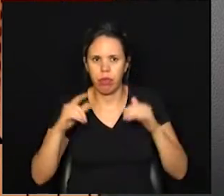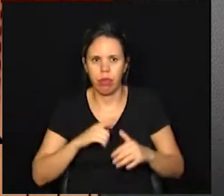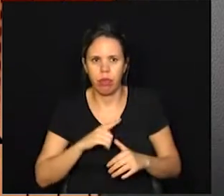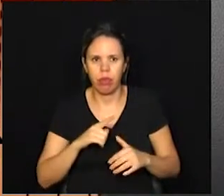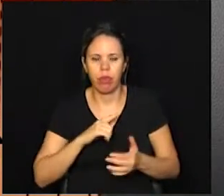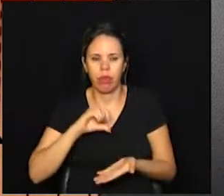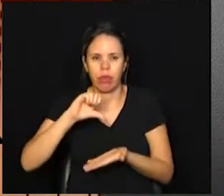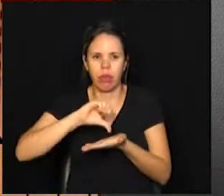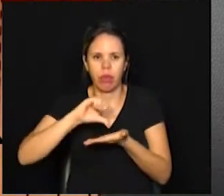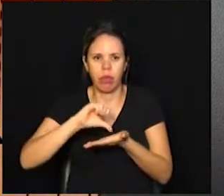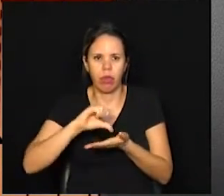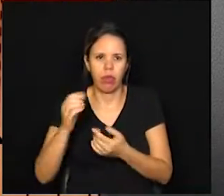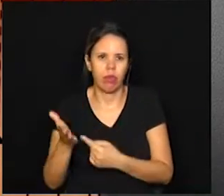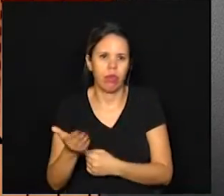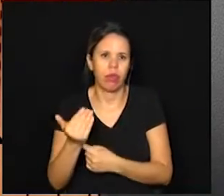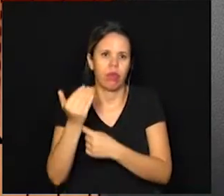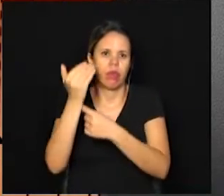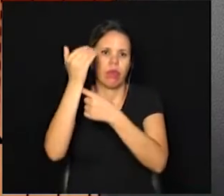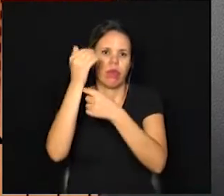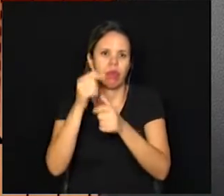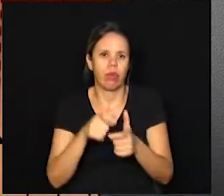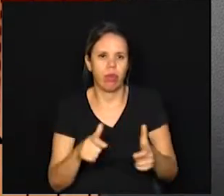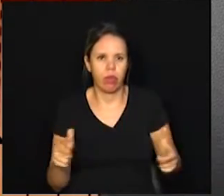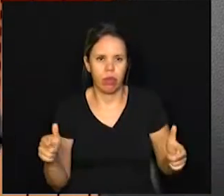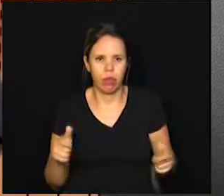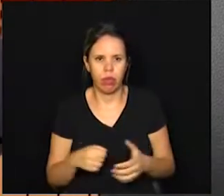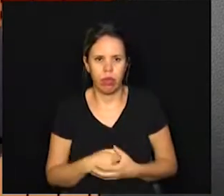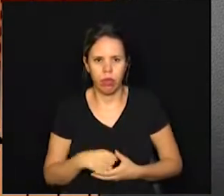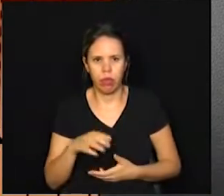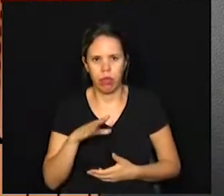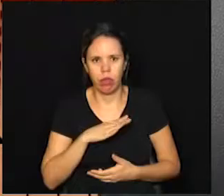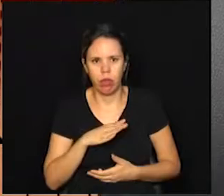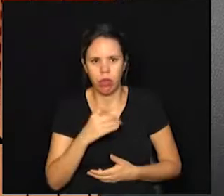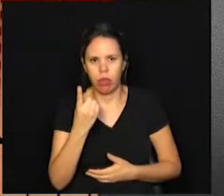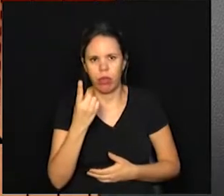polo tecnológico enorme, uma